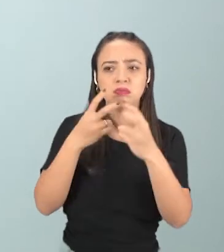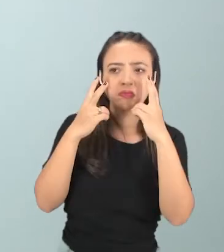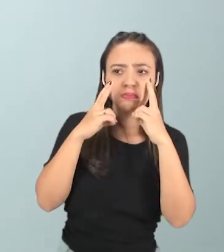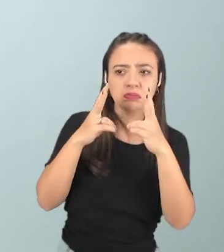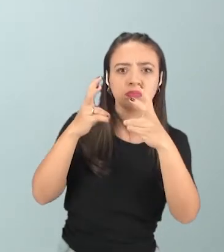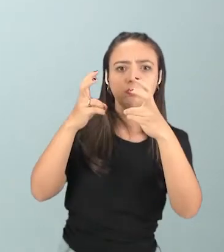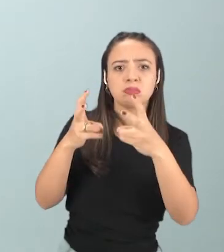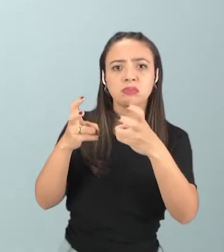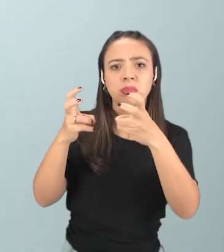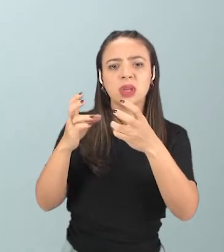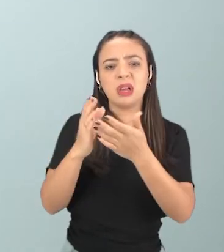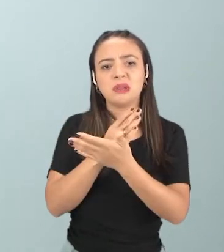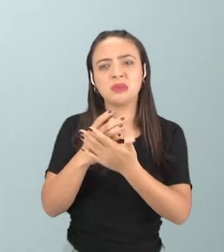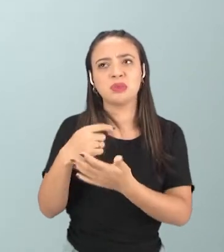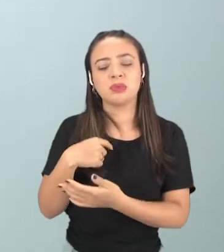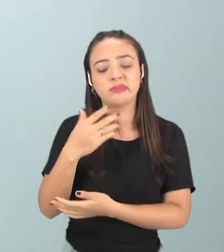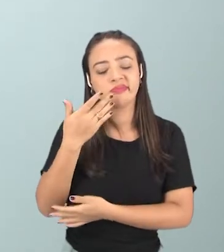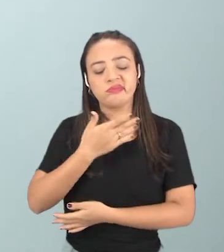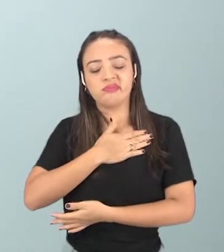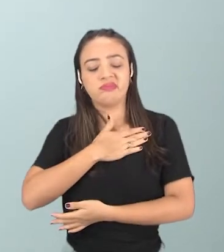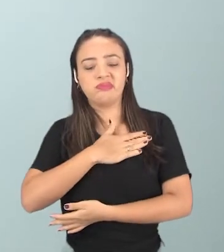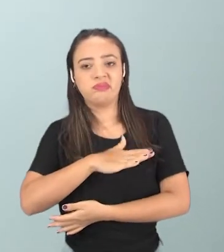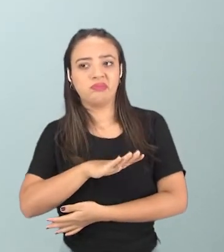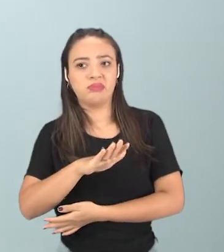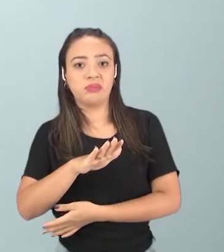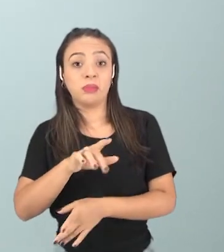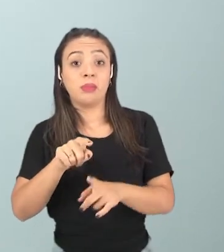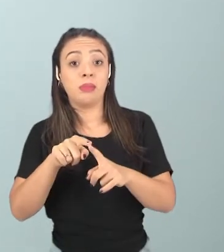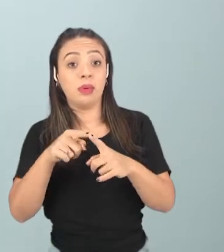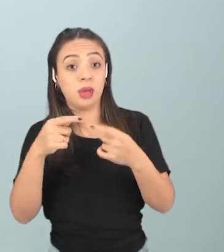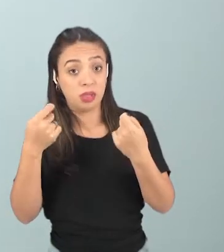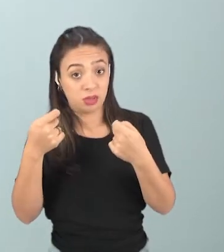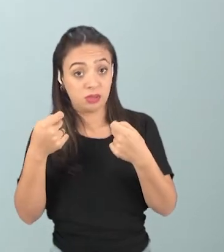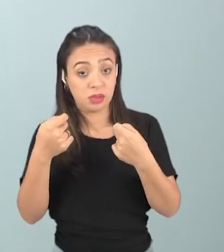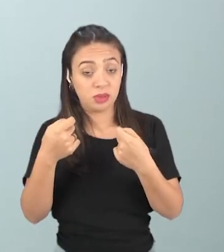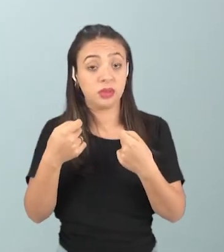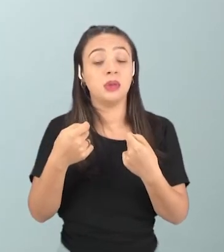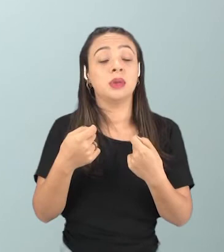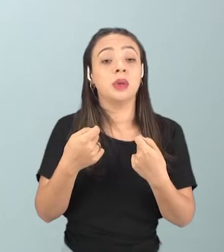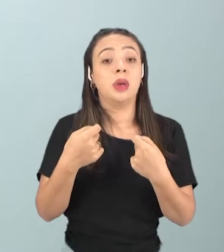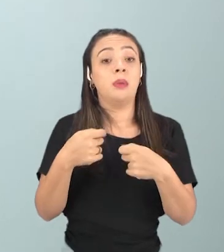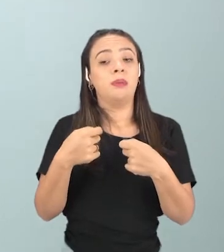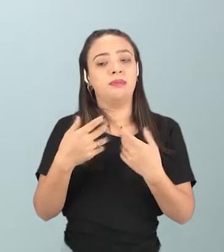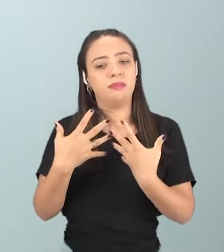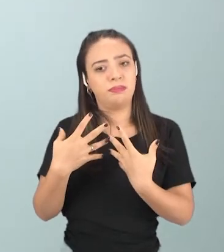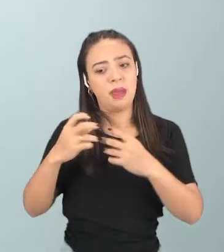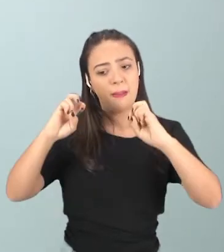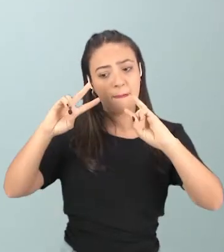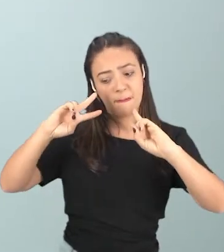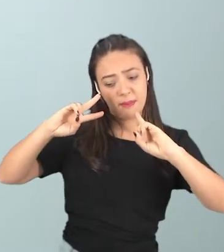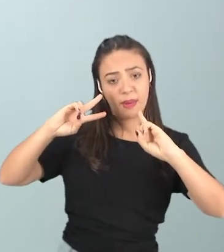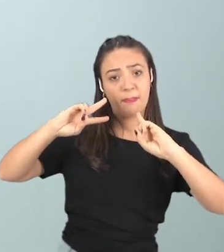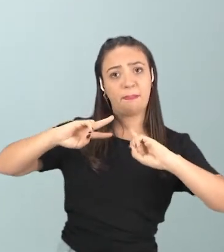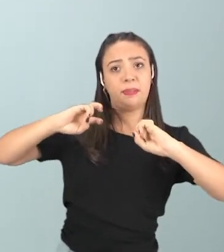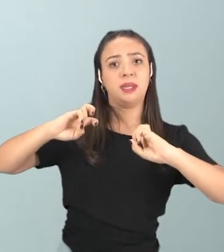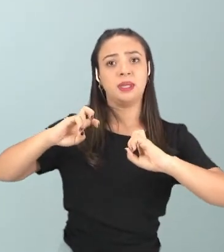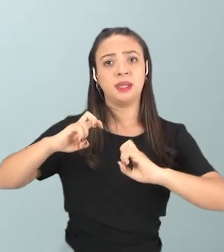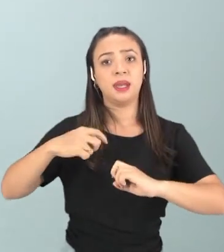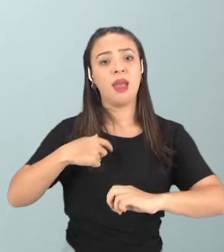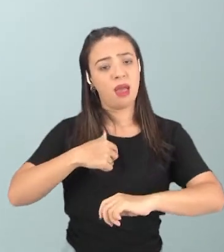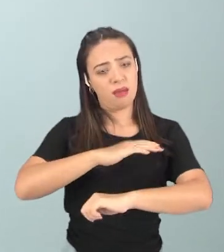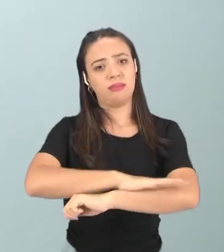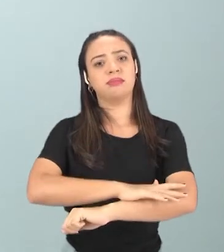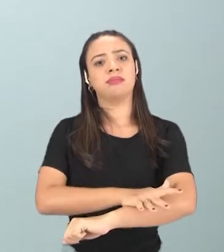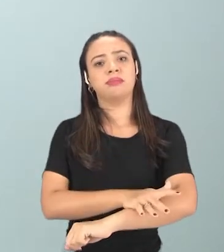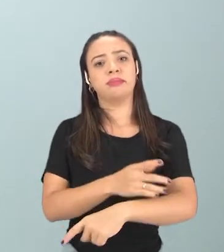coisas que a gente não gosta de escutar e que muitas vezes a gente tem que reconhecer o preconceito que há em nós. Porque uma pessoa